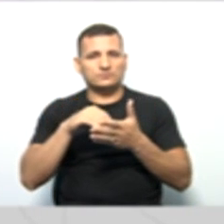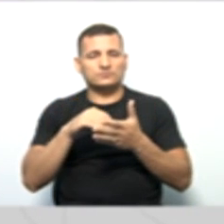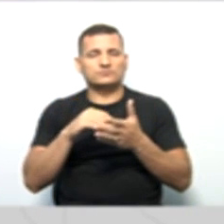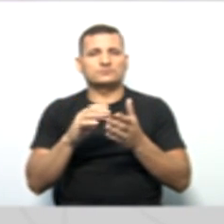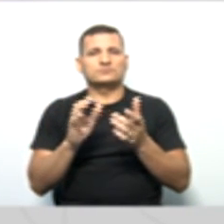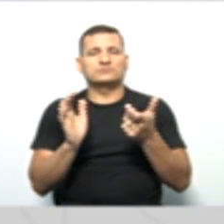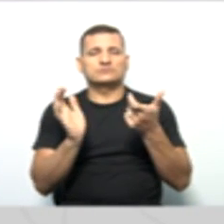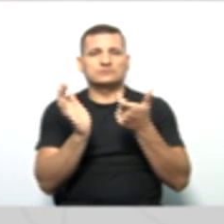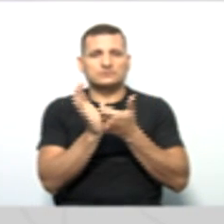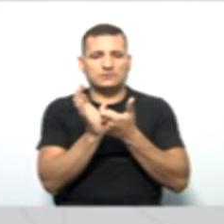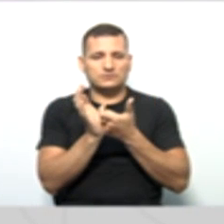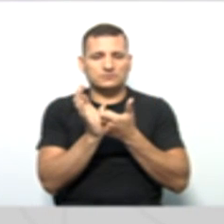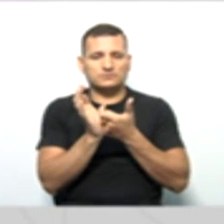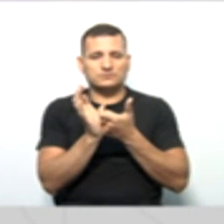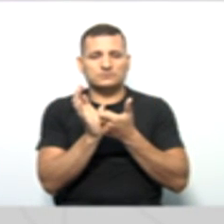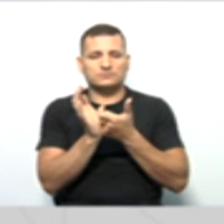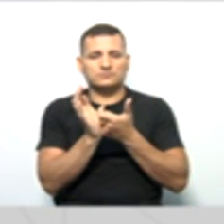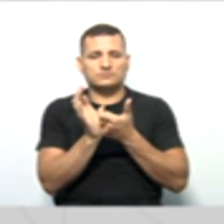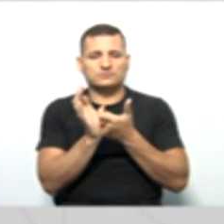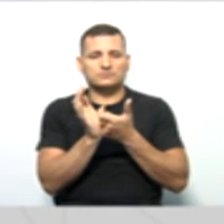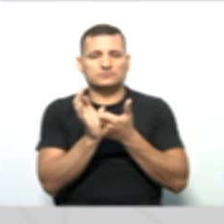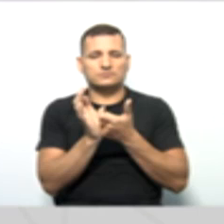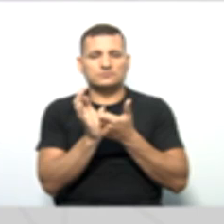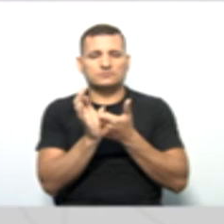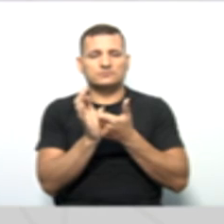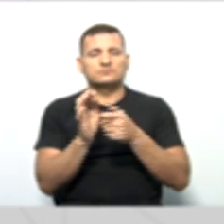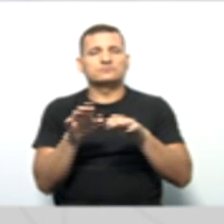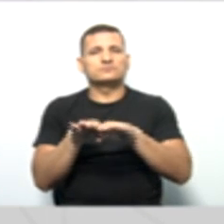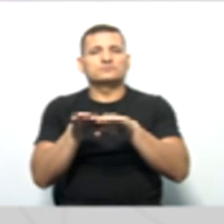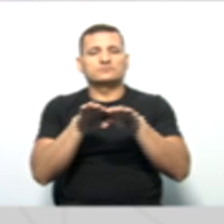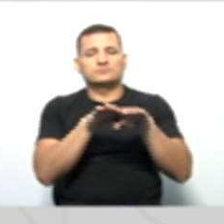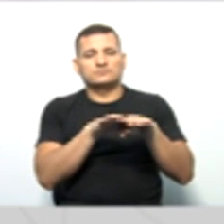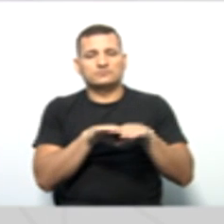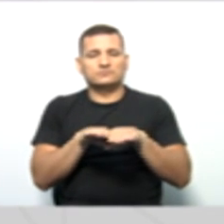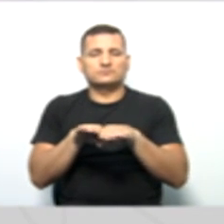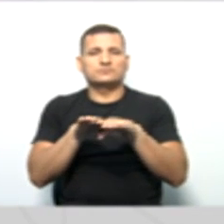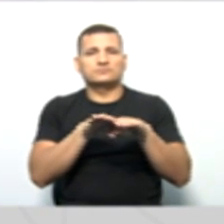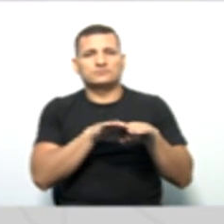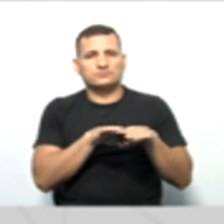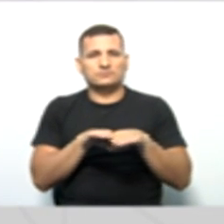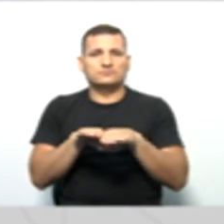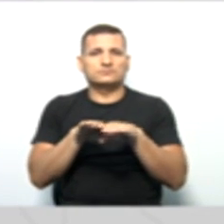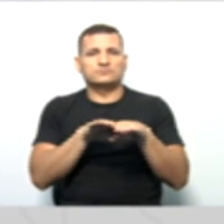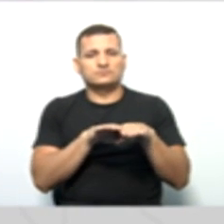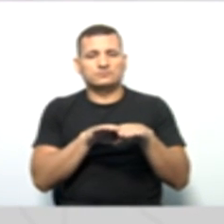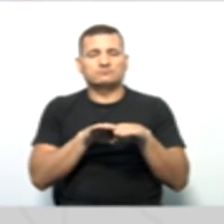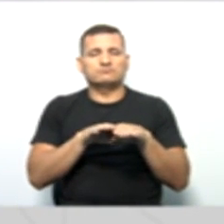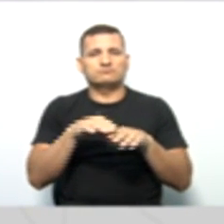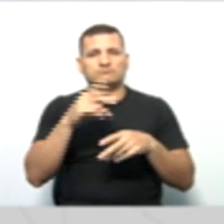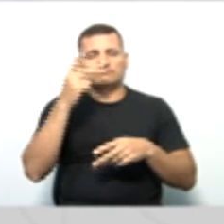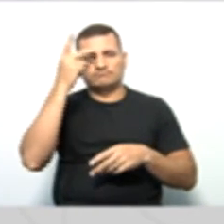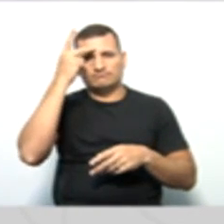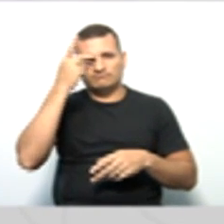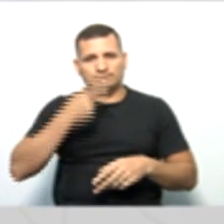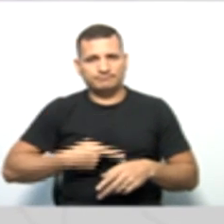serem implementadas e baseadas em padrões de dados reconhecidos, tá, gente?